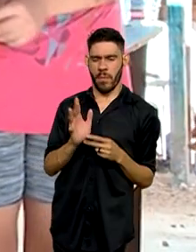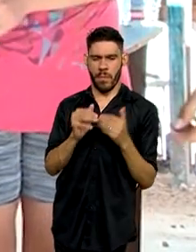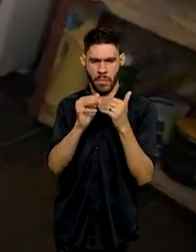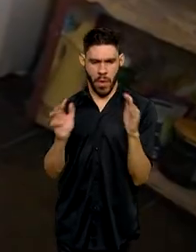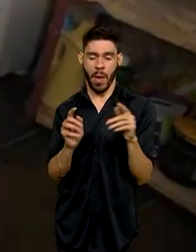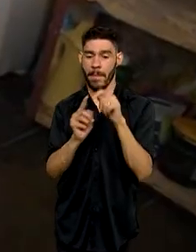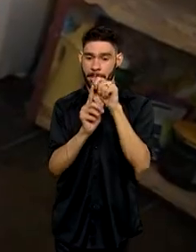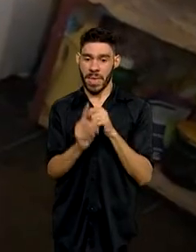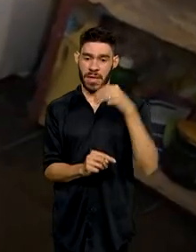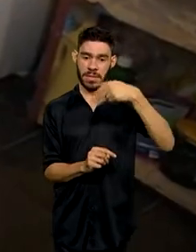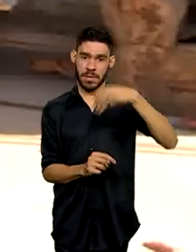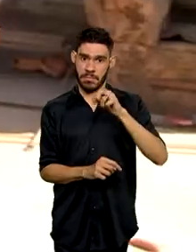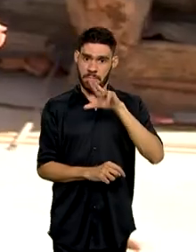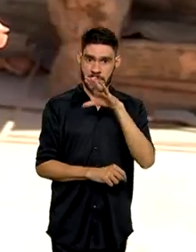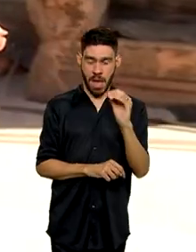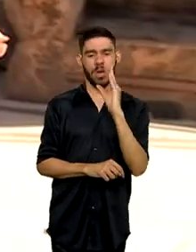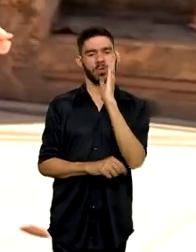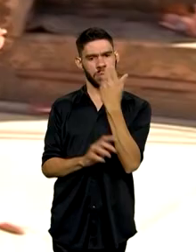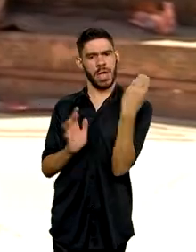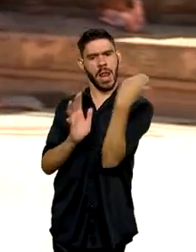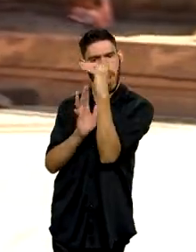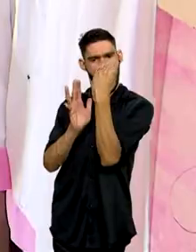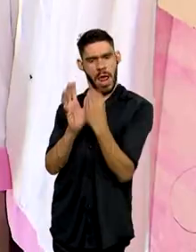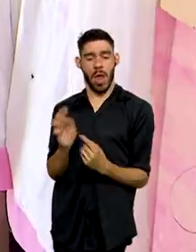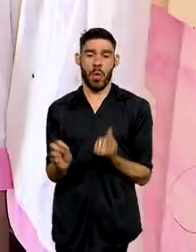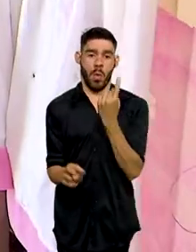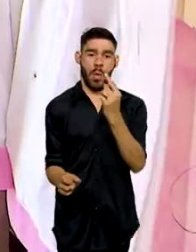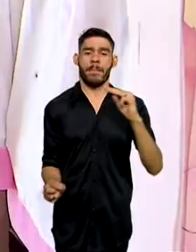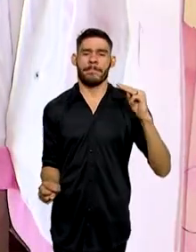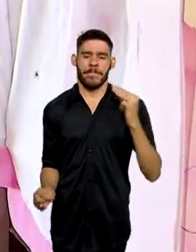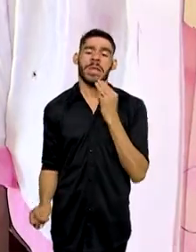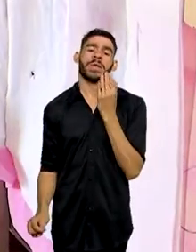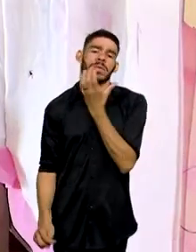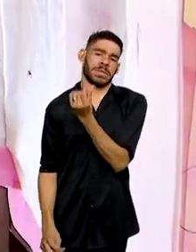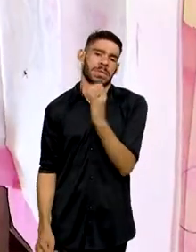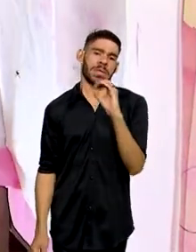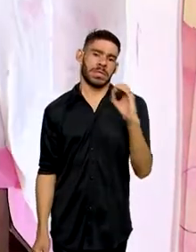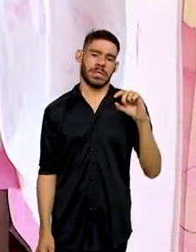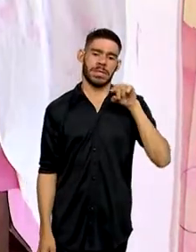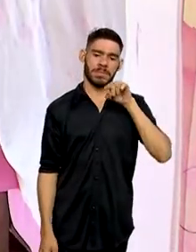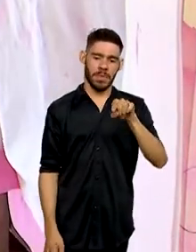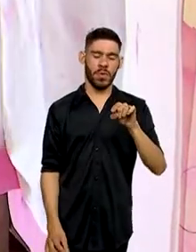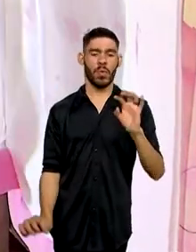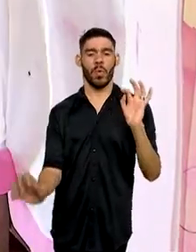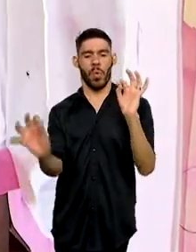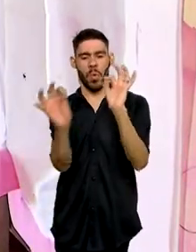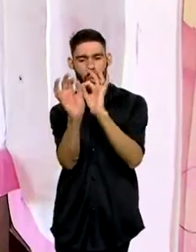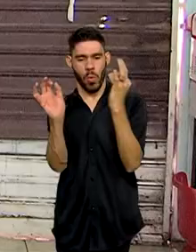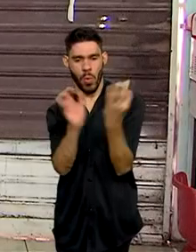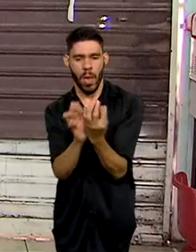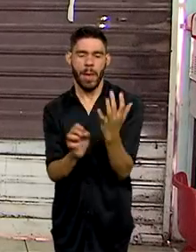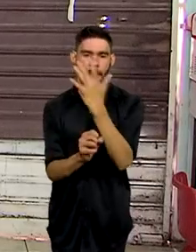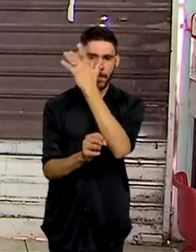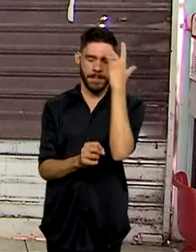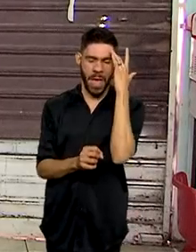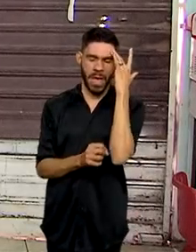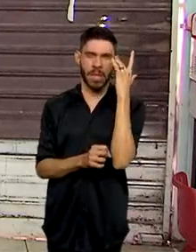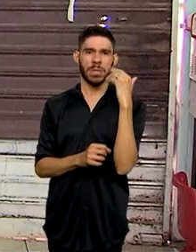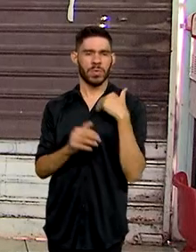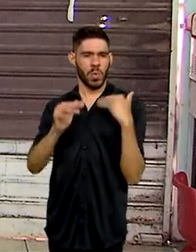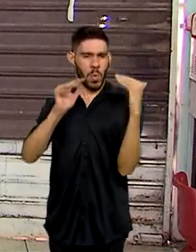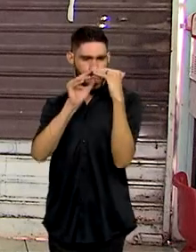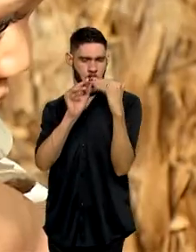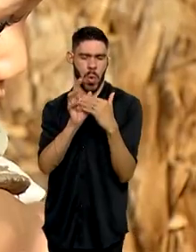em março, já foram incluídas 1 milhão e 600 mil famílias. São pessoas que preenchem